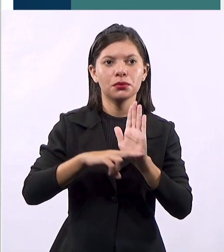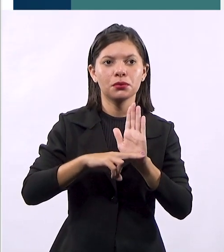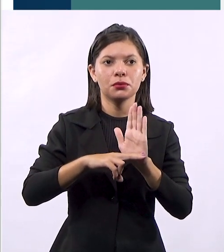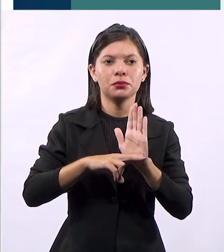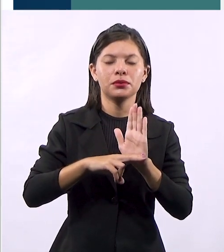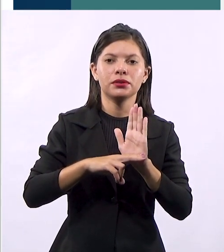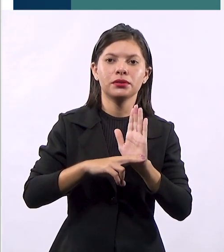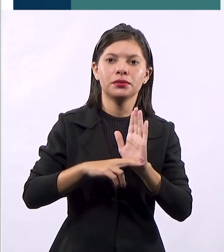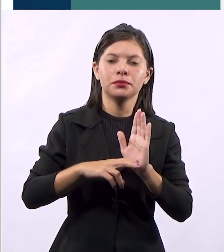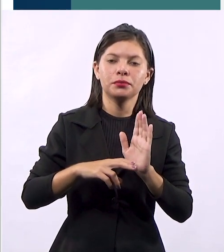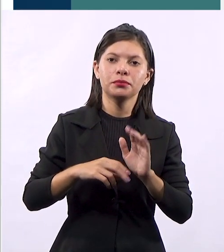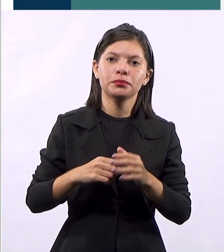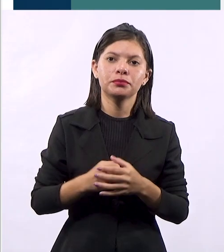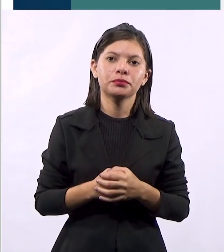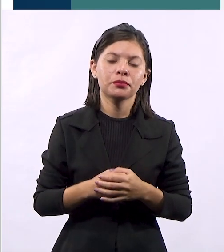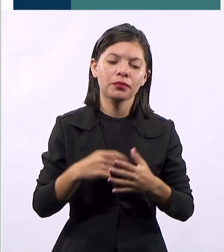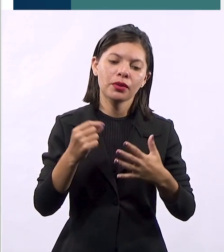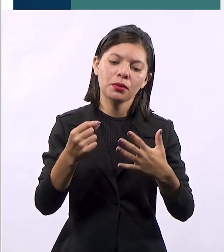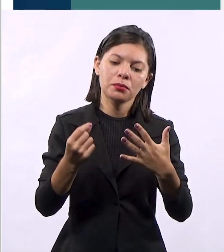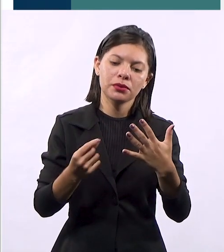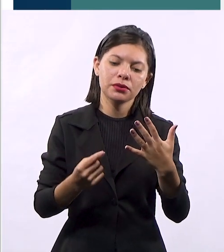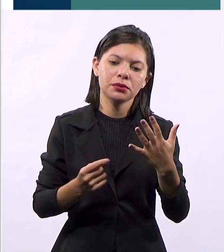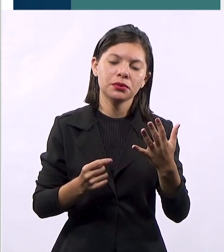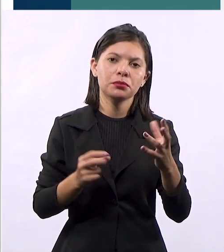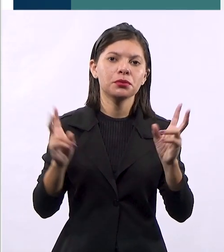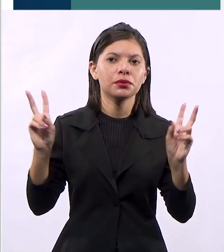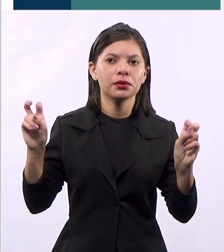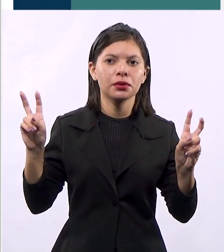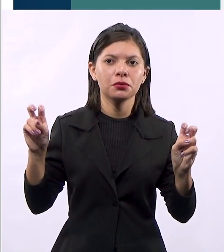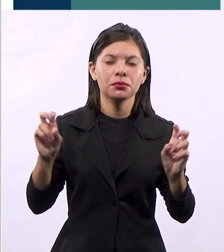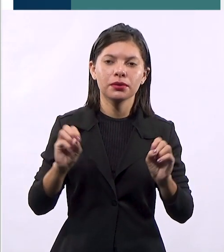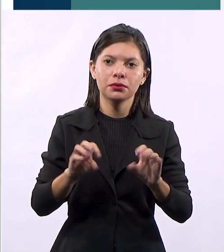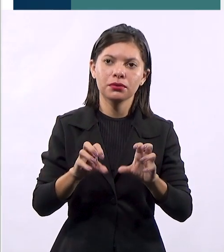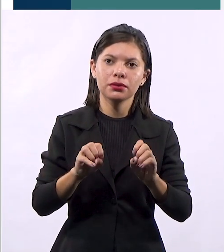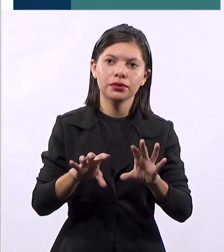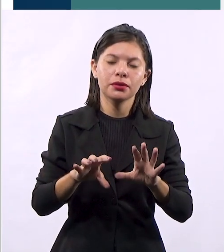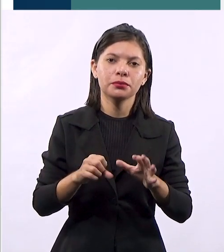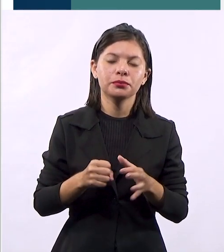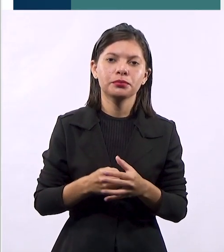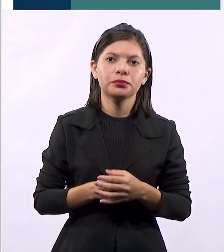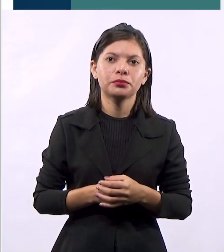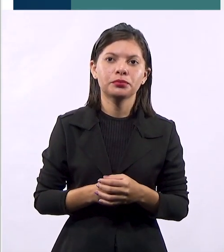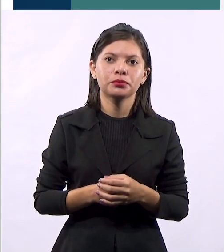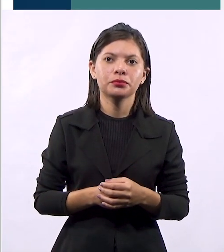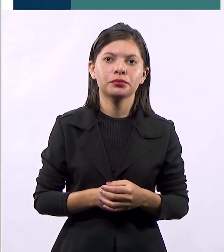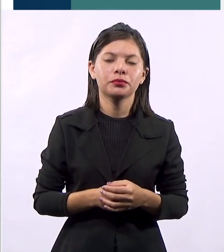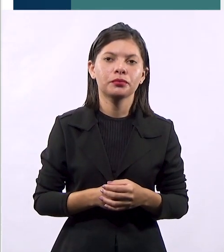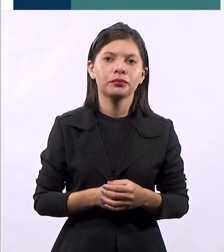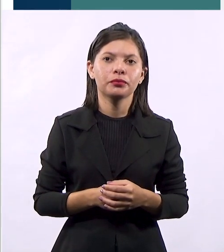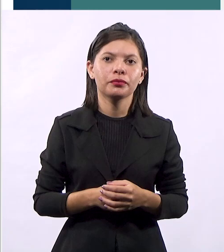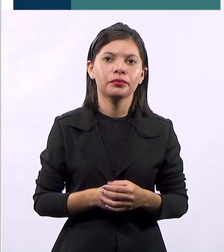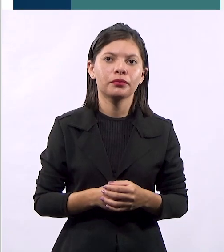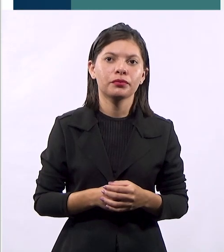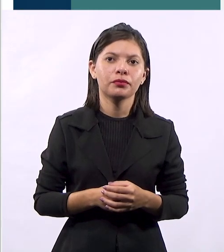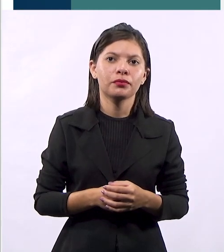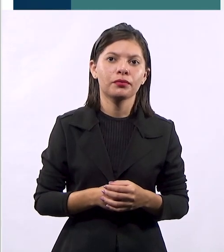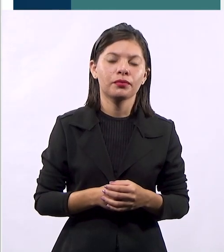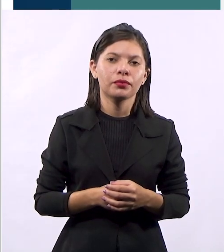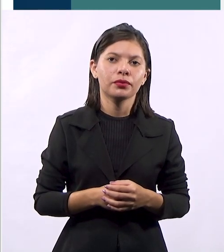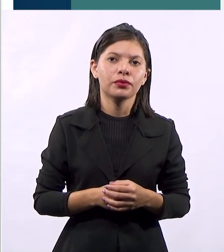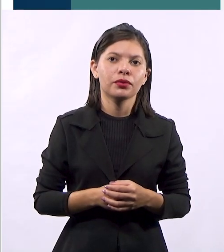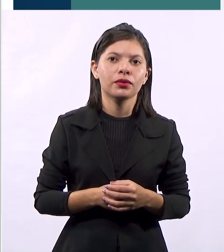Lei 8.069 de 90. Abaixo dessas duas leis existem as normas, que são